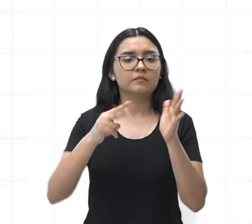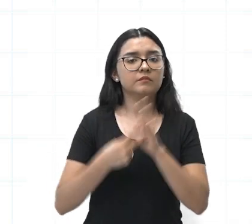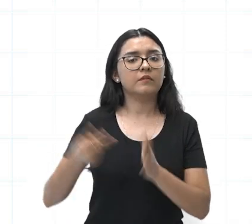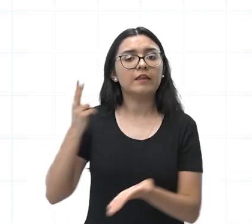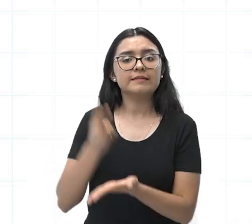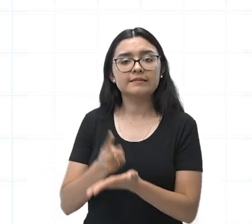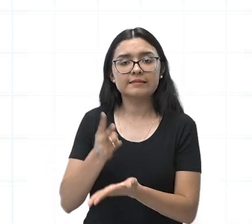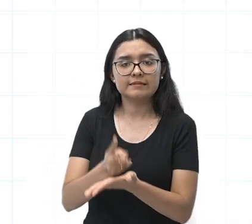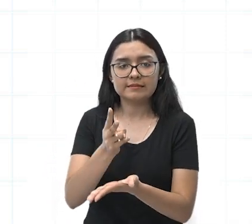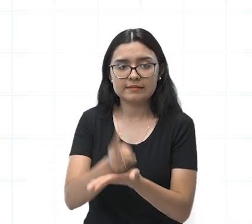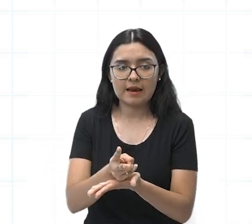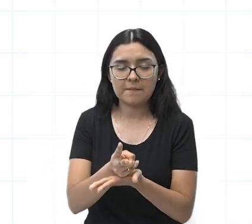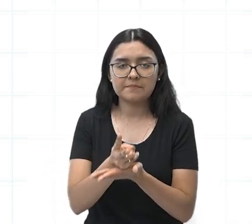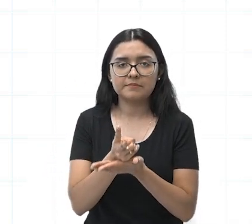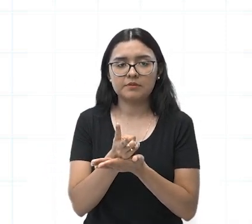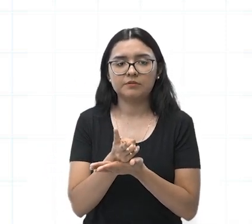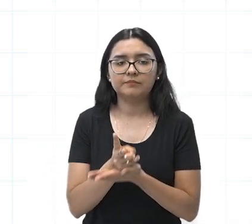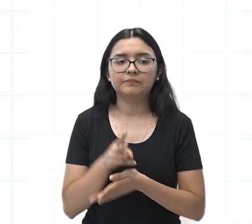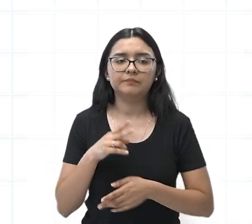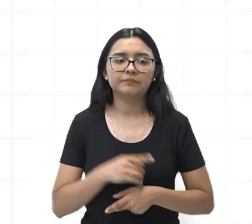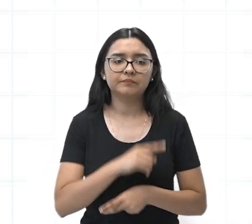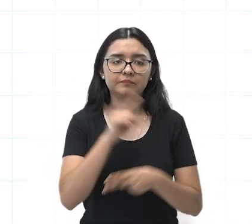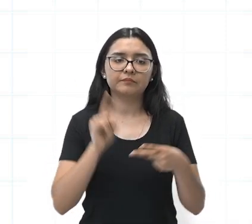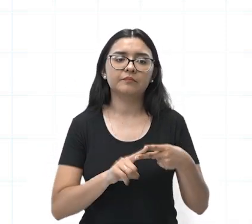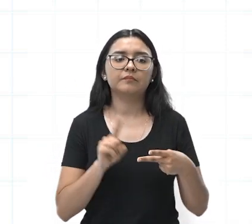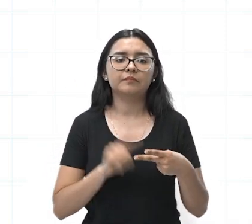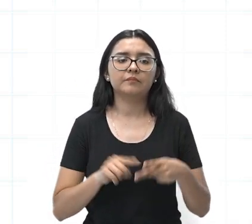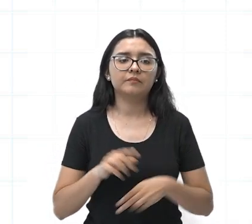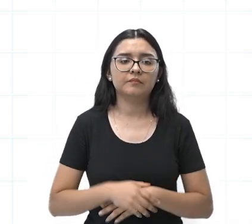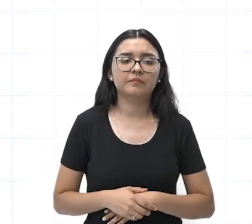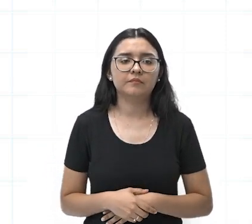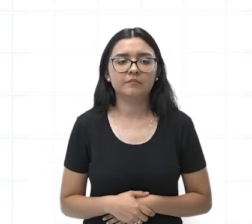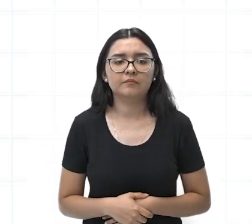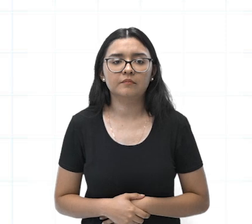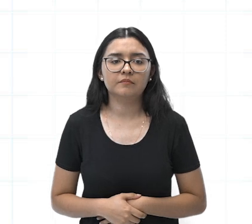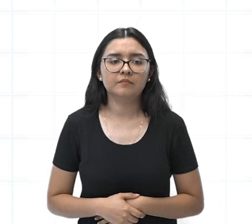ainda não têm, tá? Always, sempre. 100